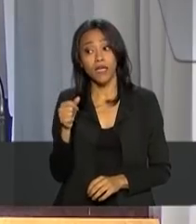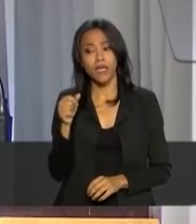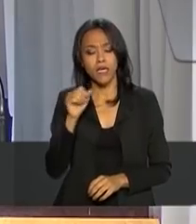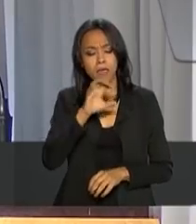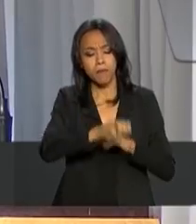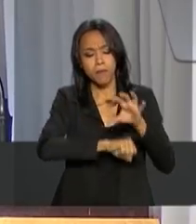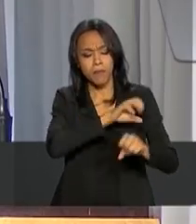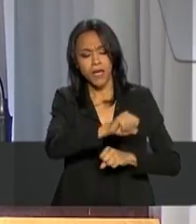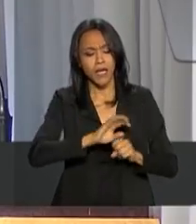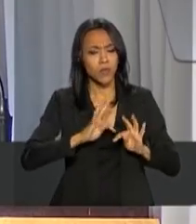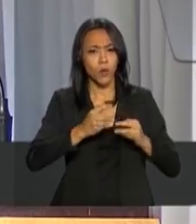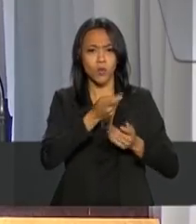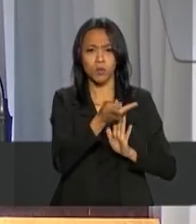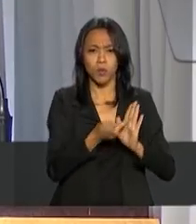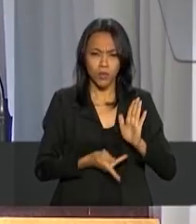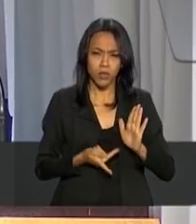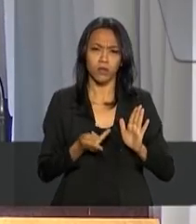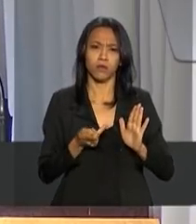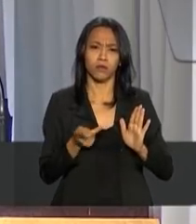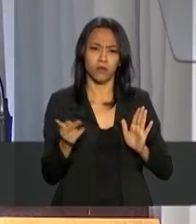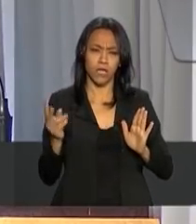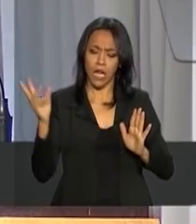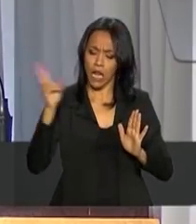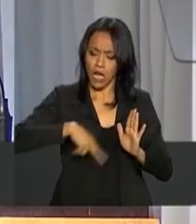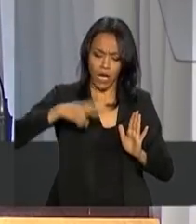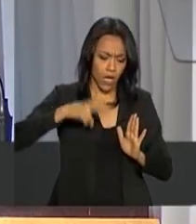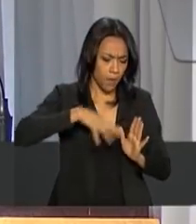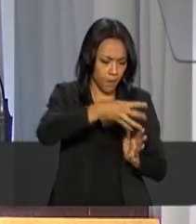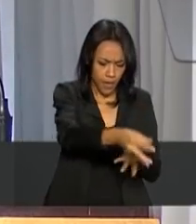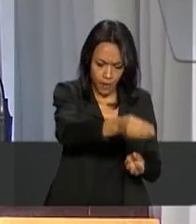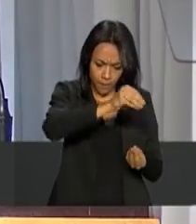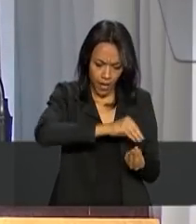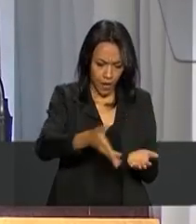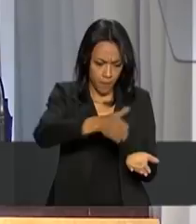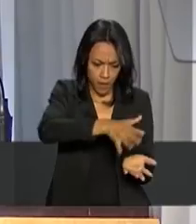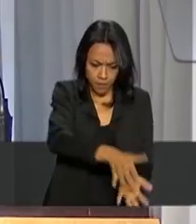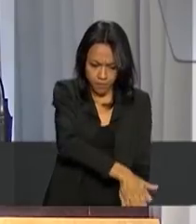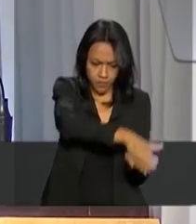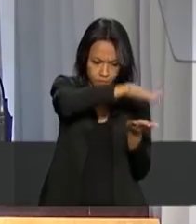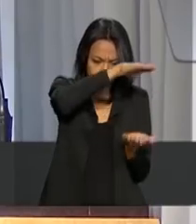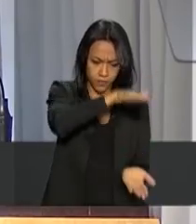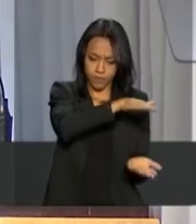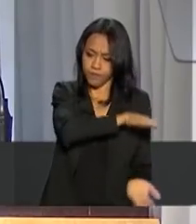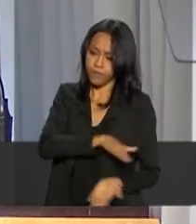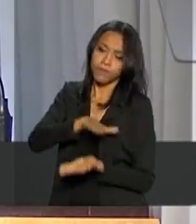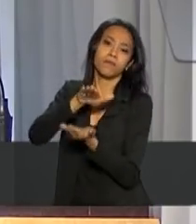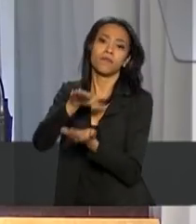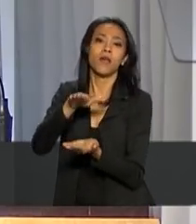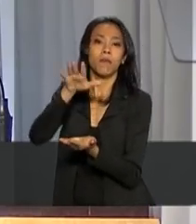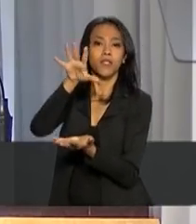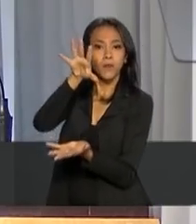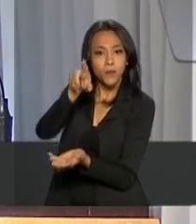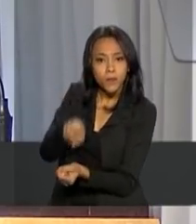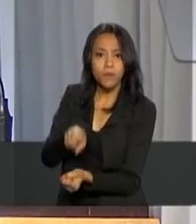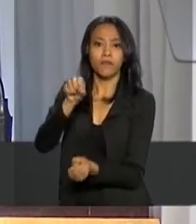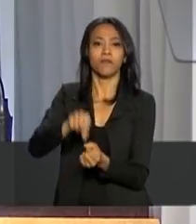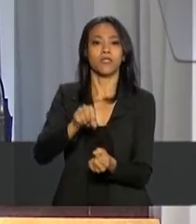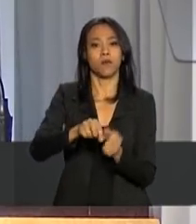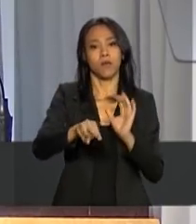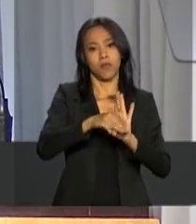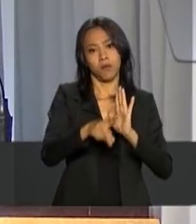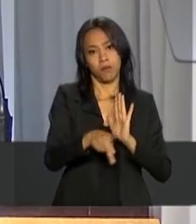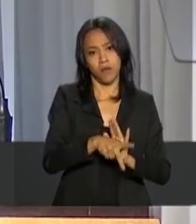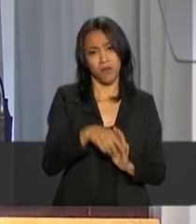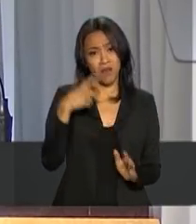pela Câmara e pelo Senado, não é? Vai juntá-los, que eu quero fazer uma medida provisória para fazer a reforma do ensino médio. Porque se